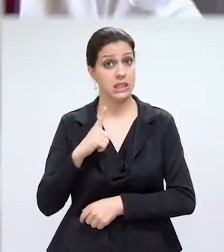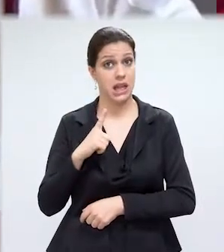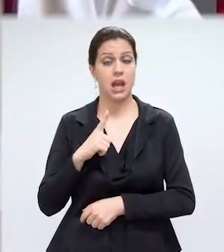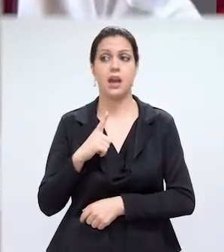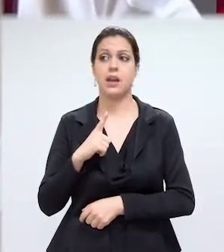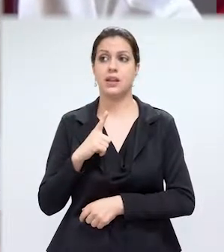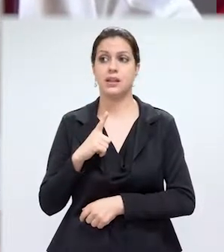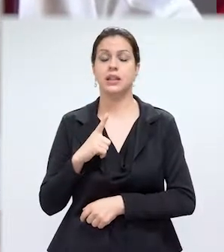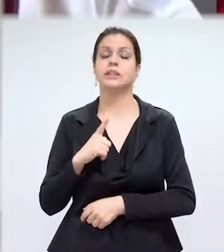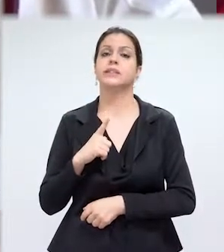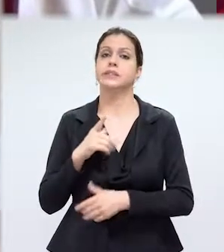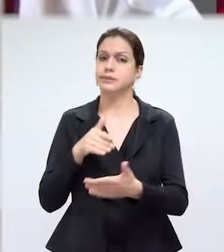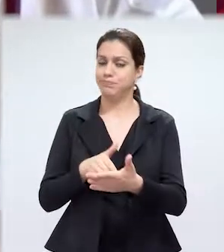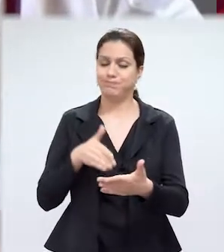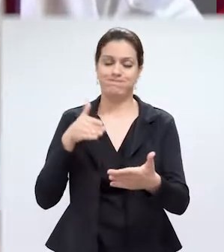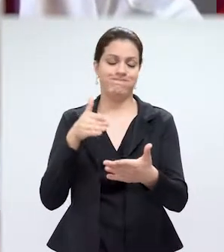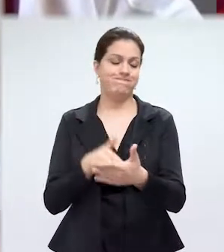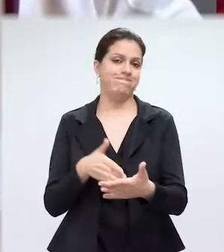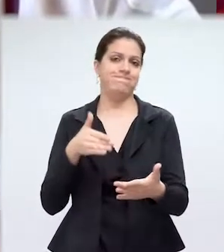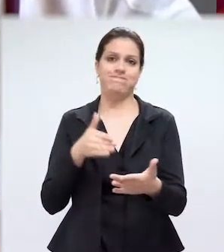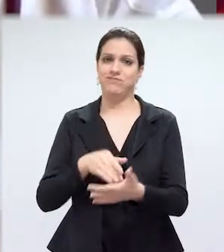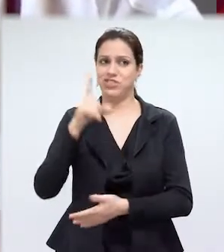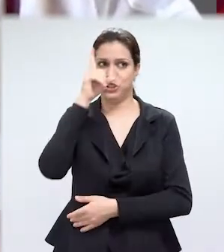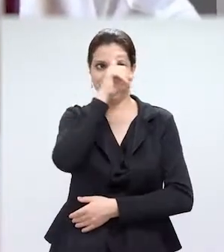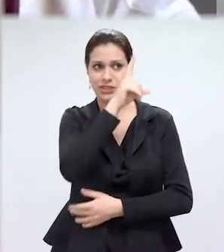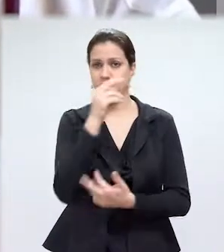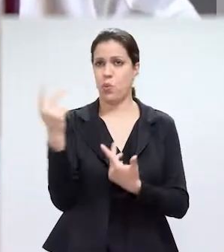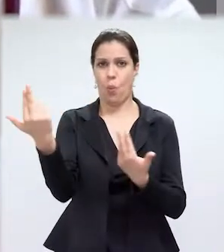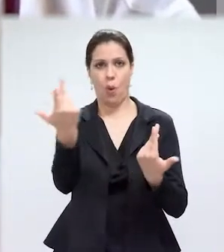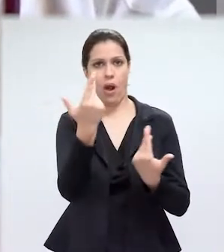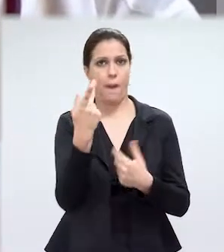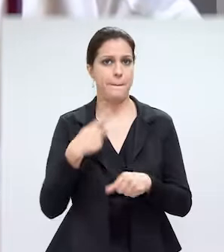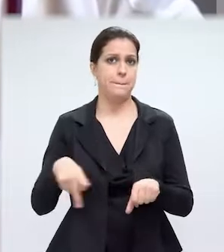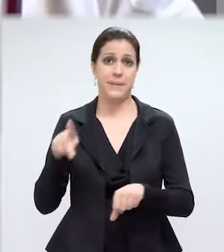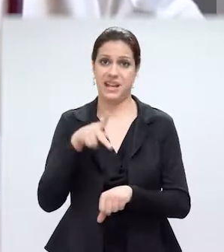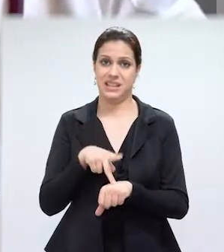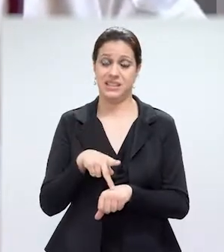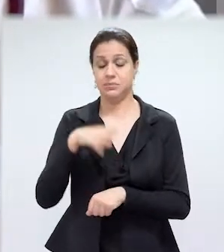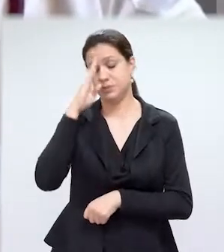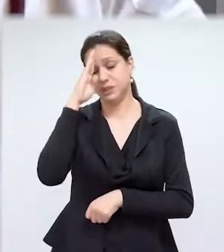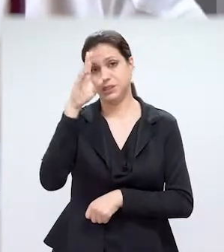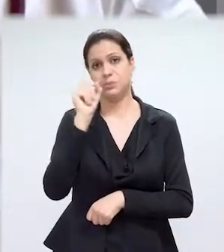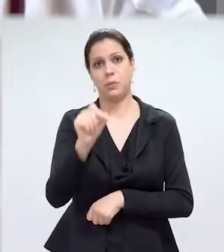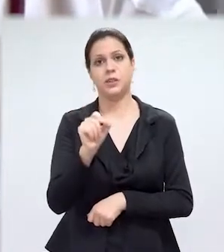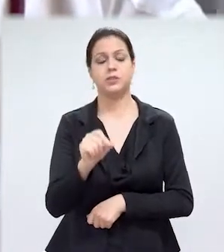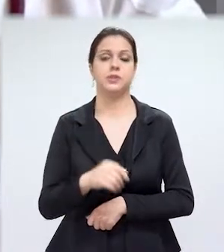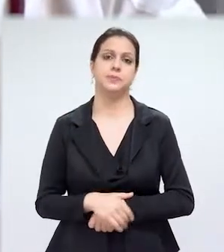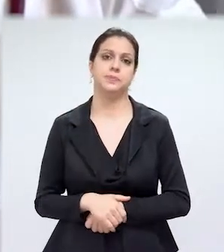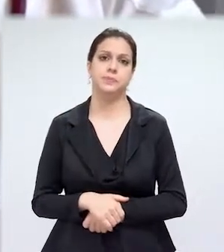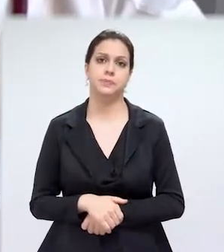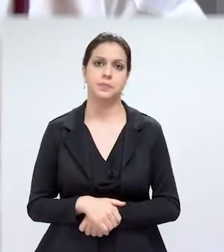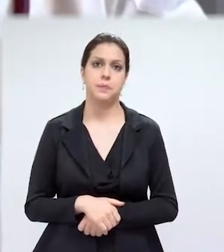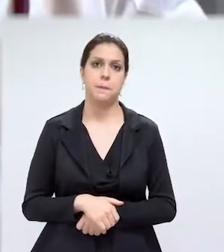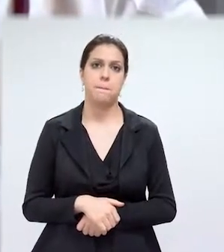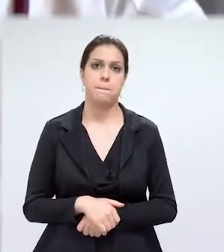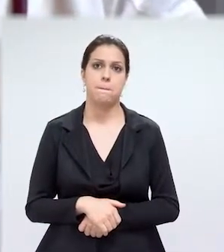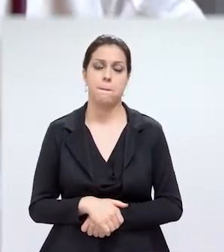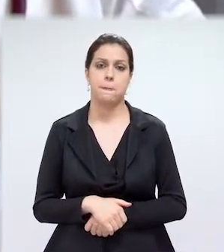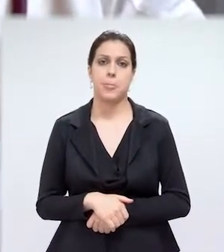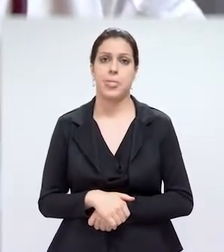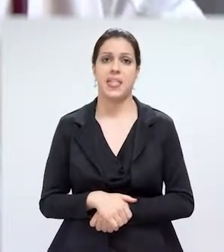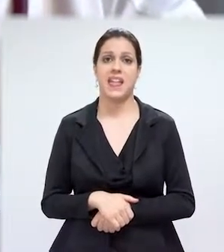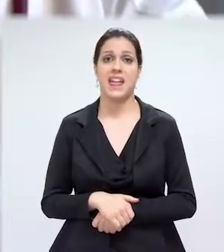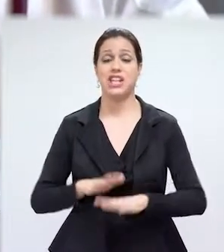o Mato Grosso do Sul ele apresenta as mesmas dificuldades que o restante do país, né?